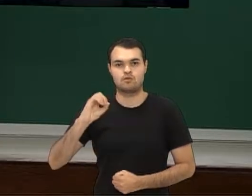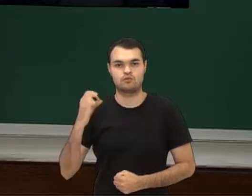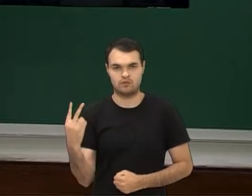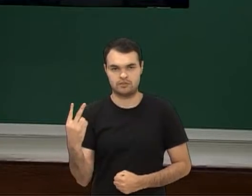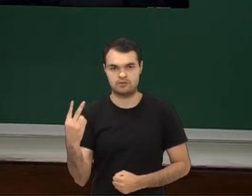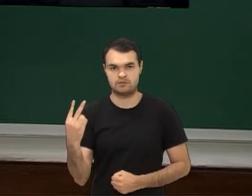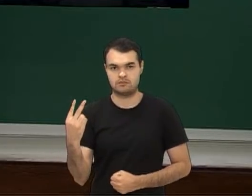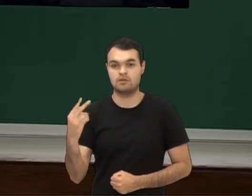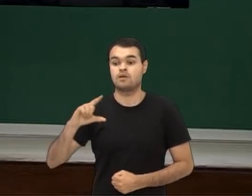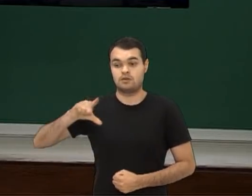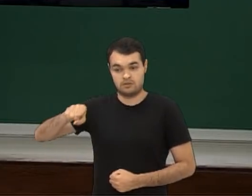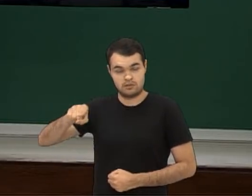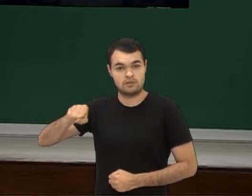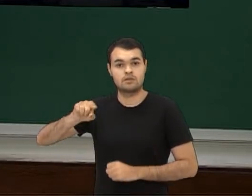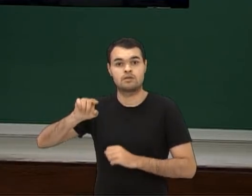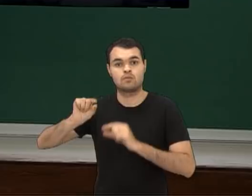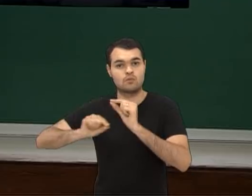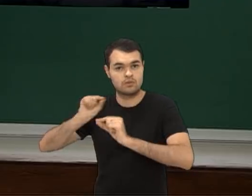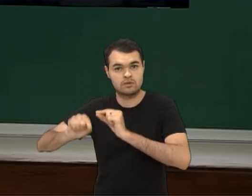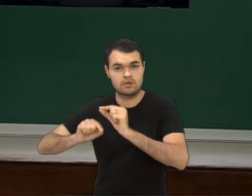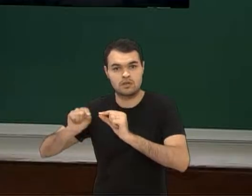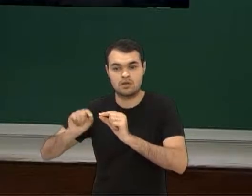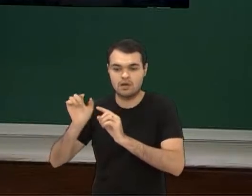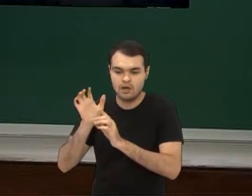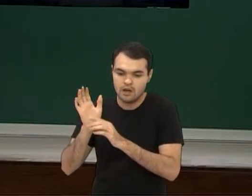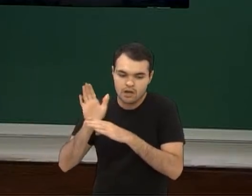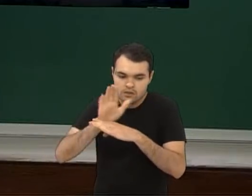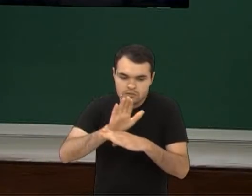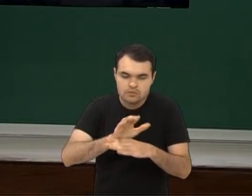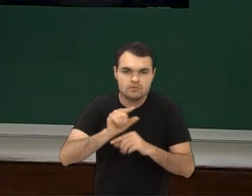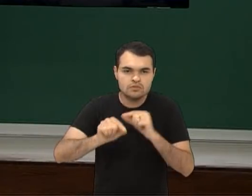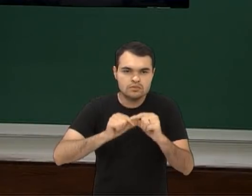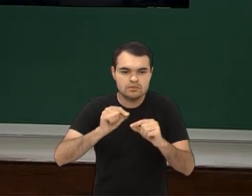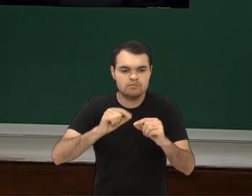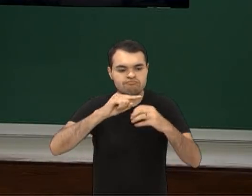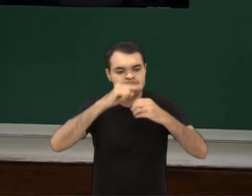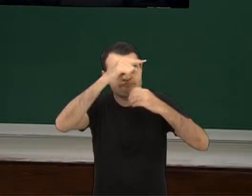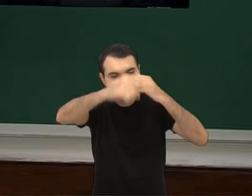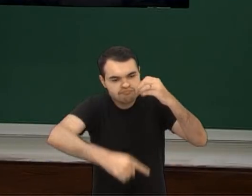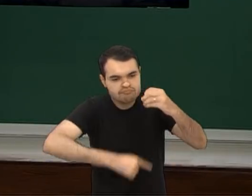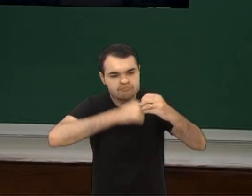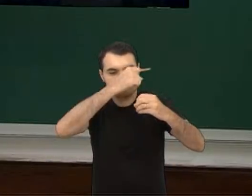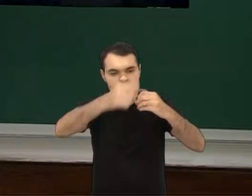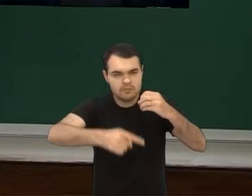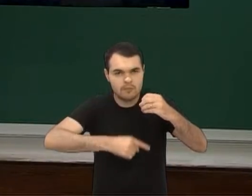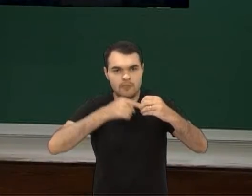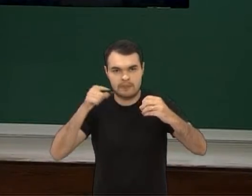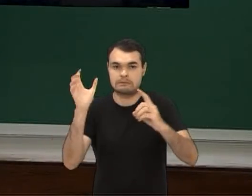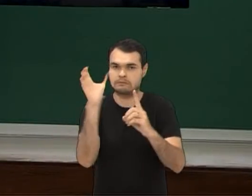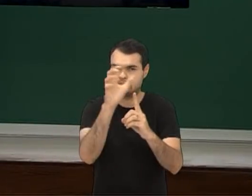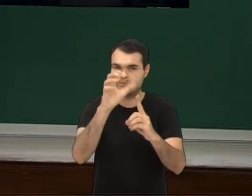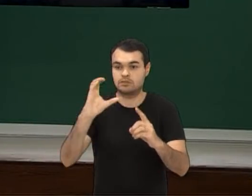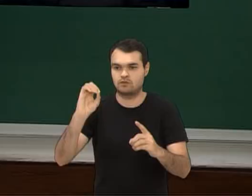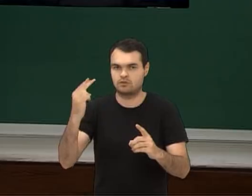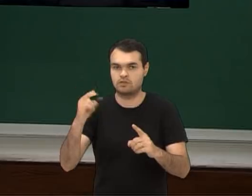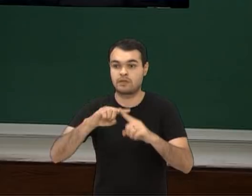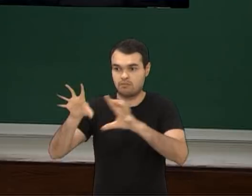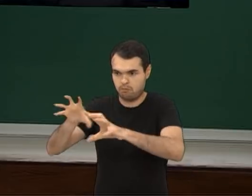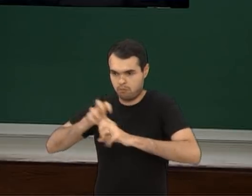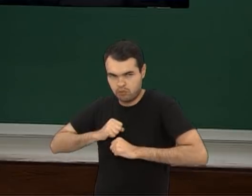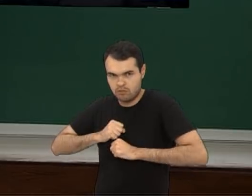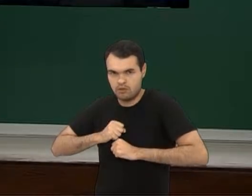mesmo você já viu esse fenômeno acontecer. Ele é um fenômeno até um pouco comum no nosso litoral paranaense.